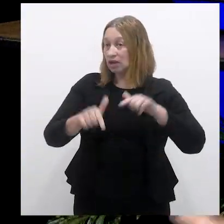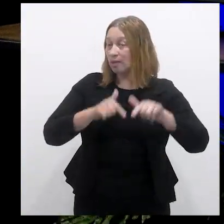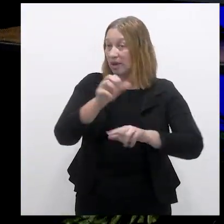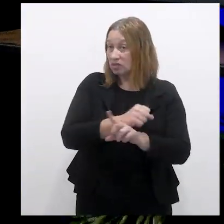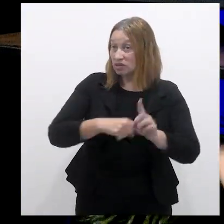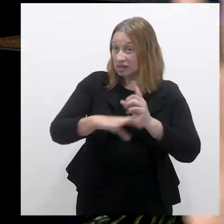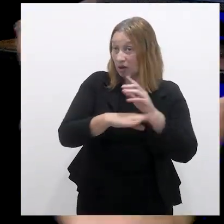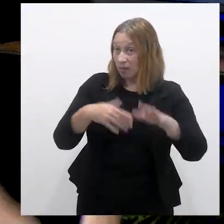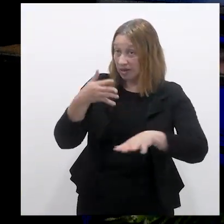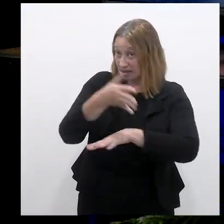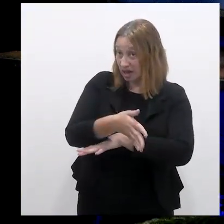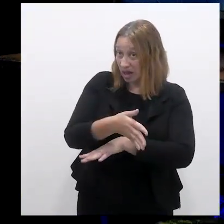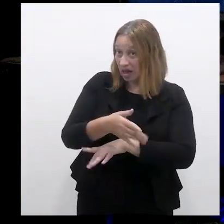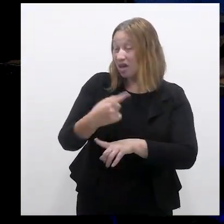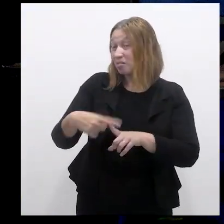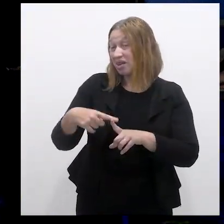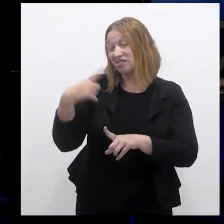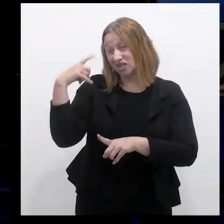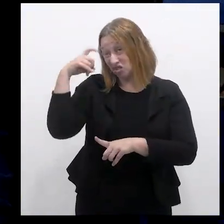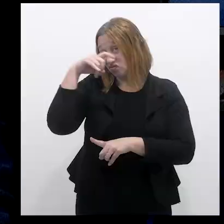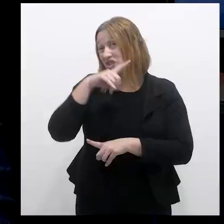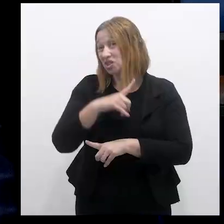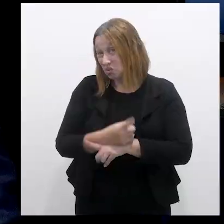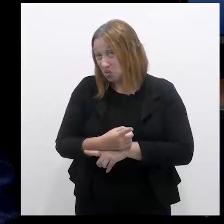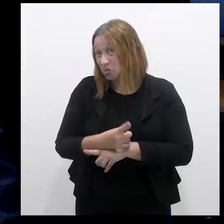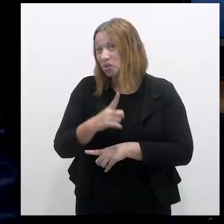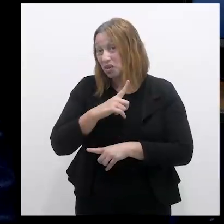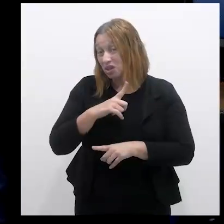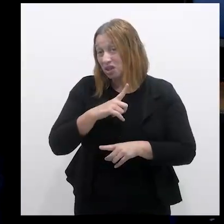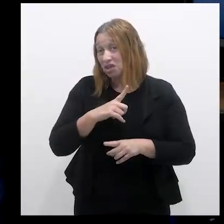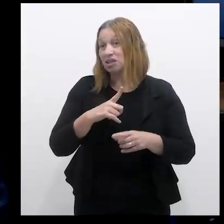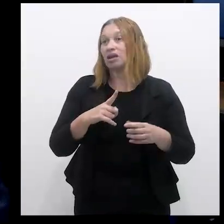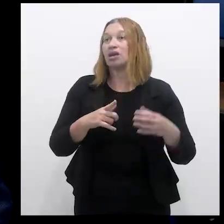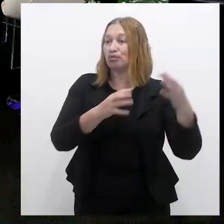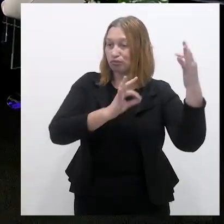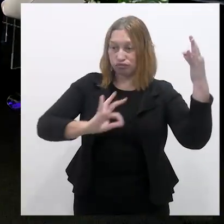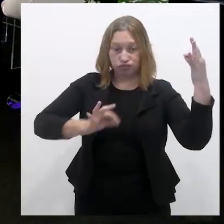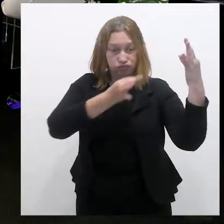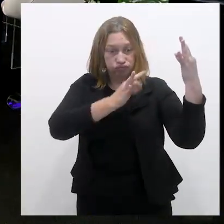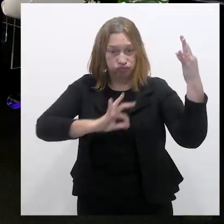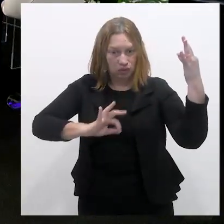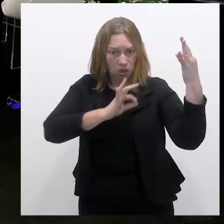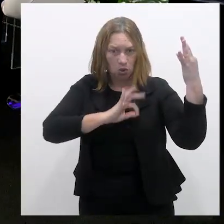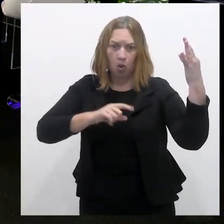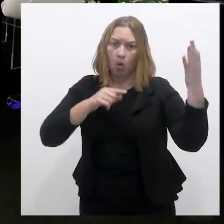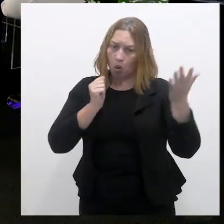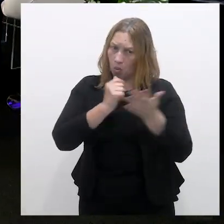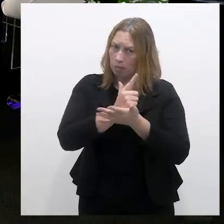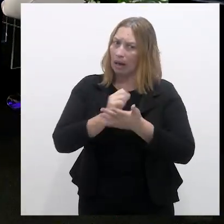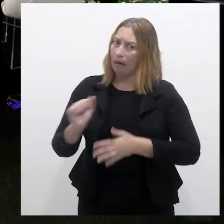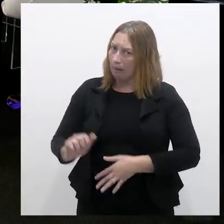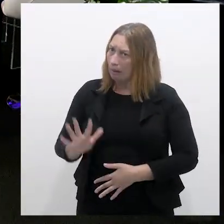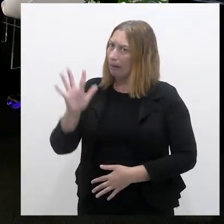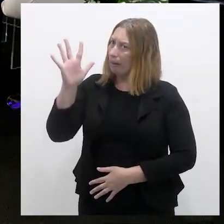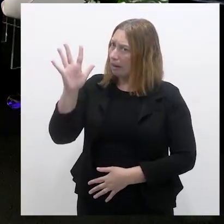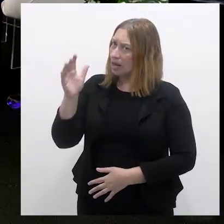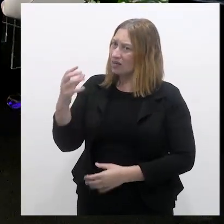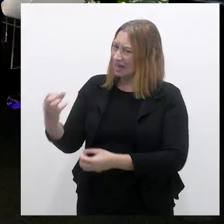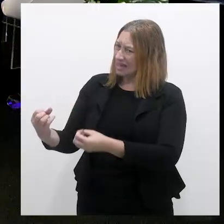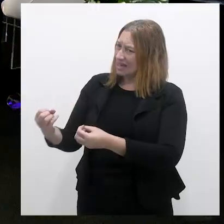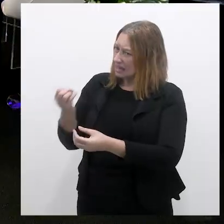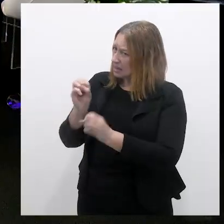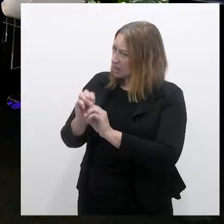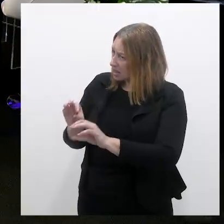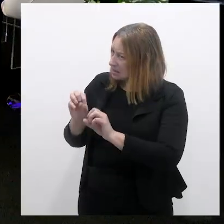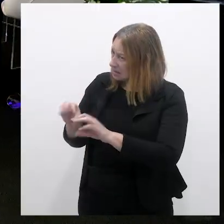trabalho social para ele poder entrar, porque senão fica realmente muito difícil, porque ter um instrumento é caro, a aula é cara, não é uma